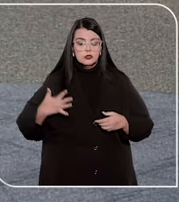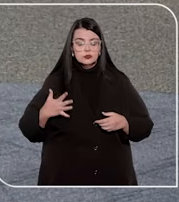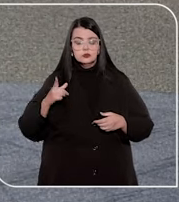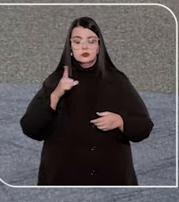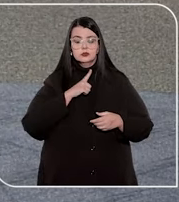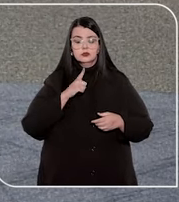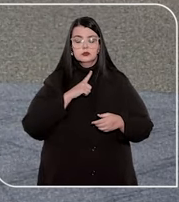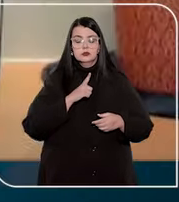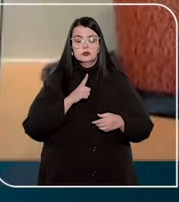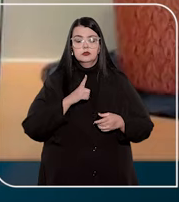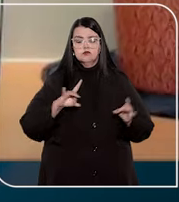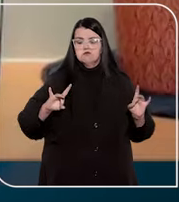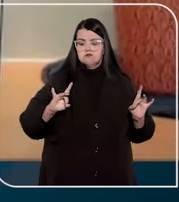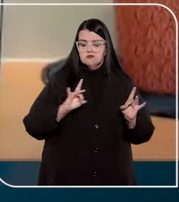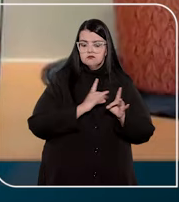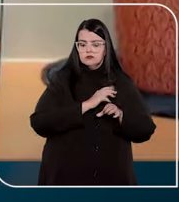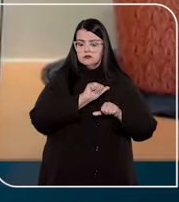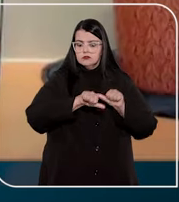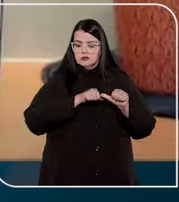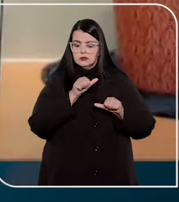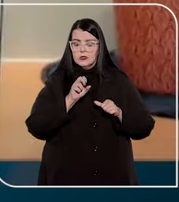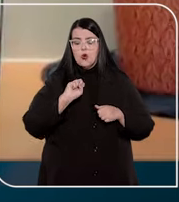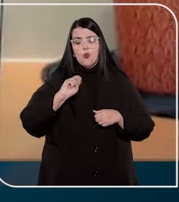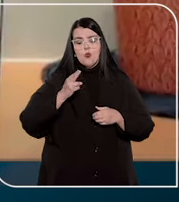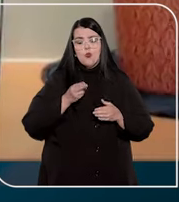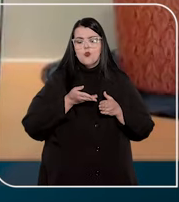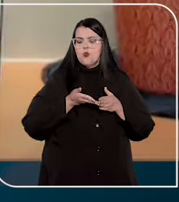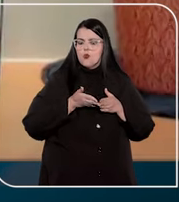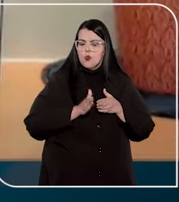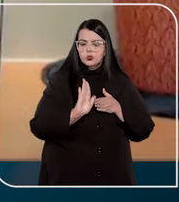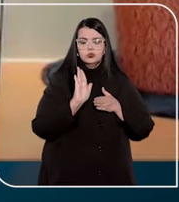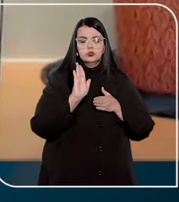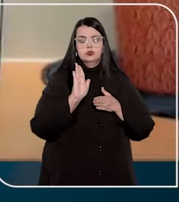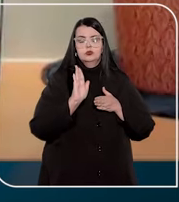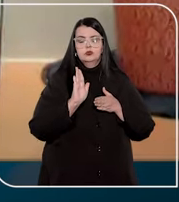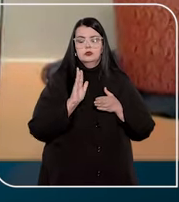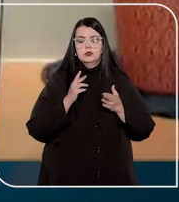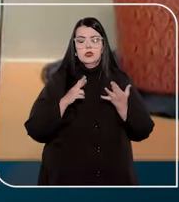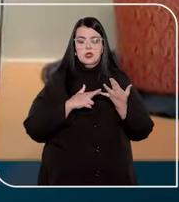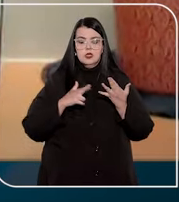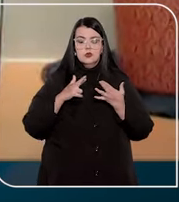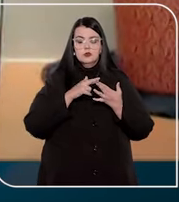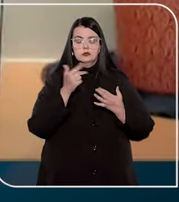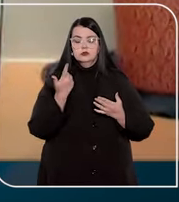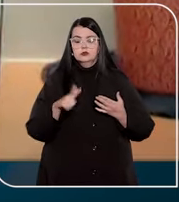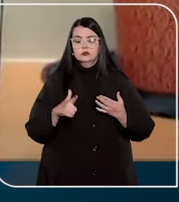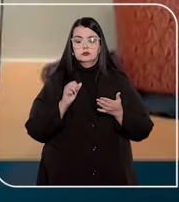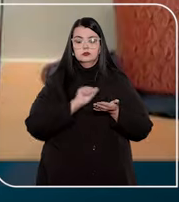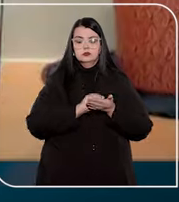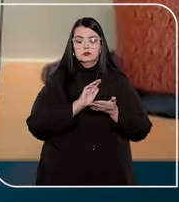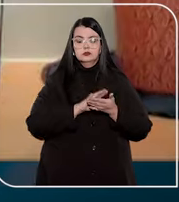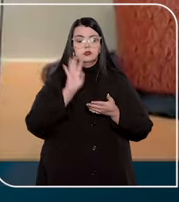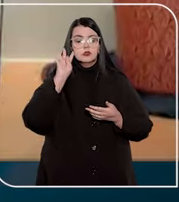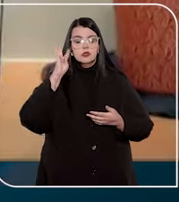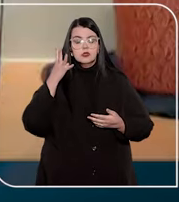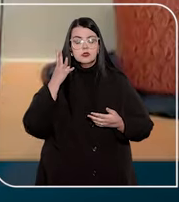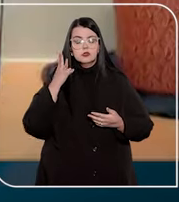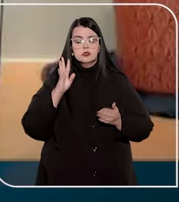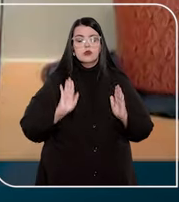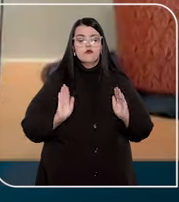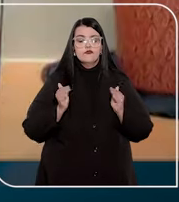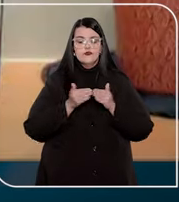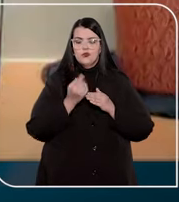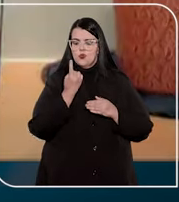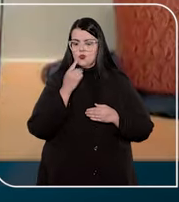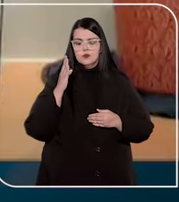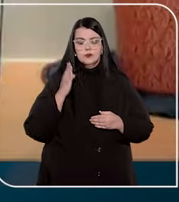fundamentos ou dar provimento àquele recurso e novamente proferir uma decisão monocrática com